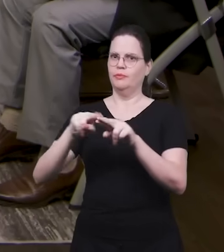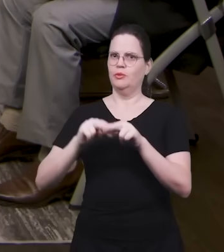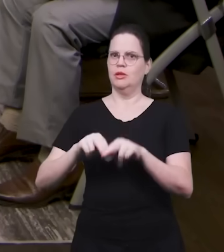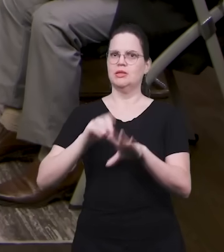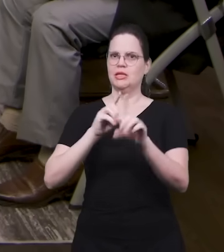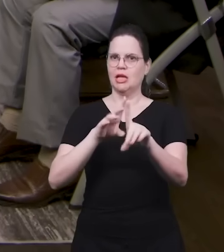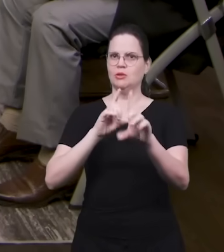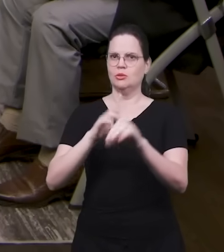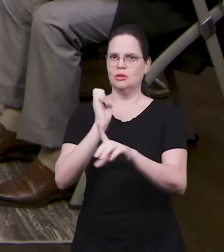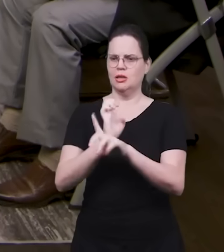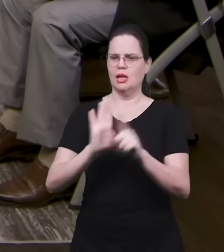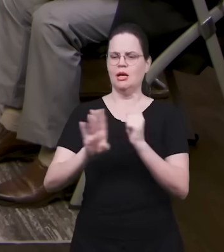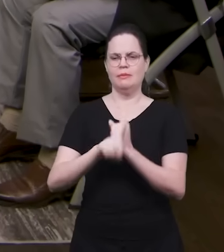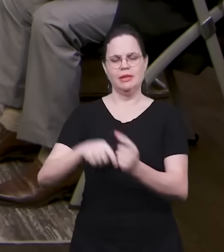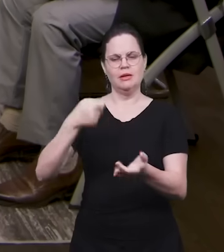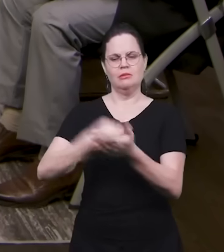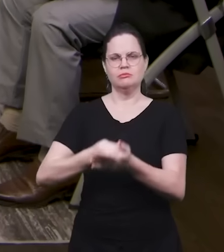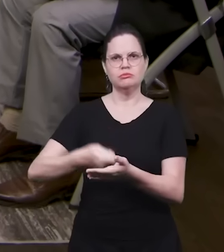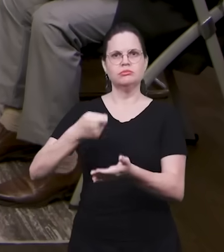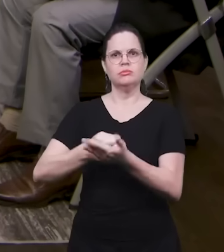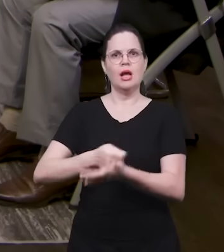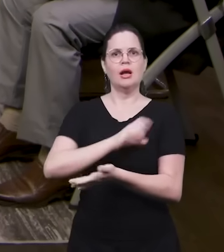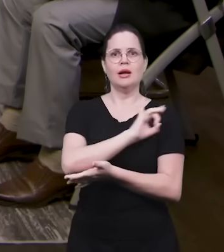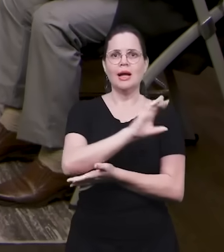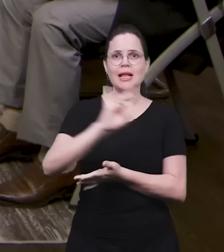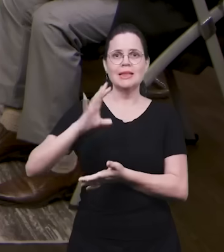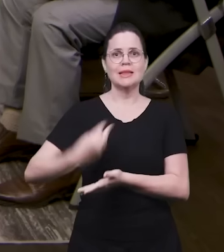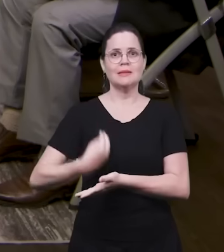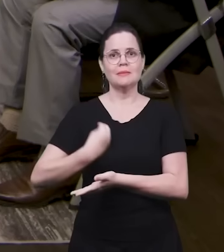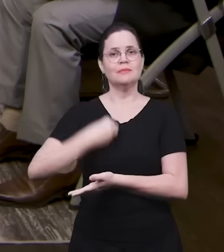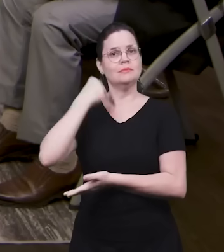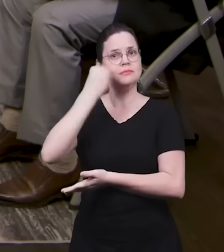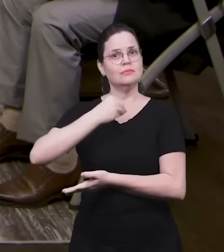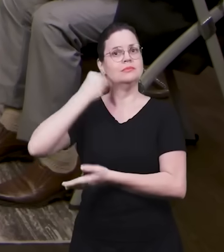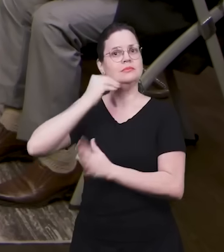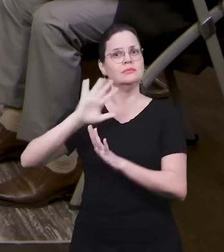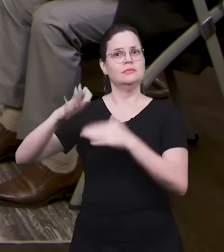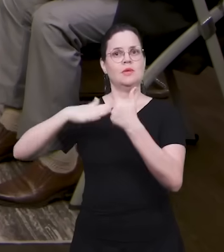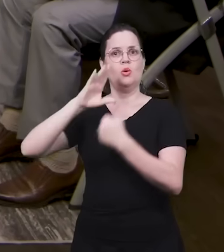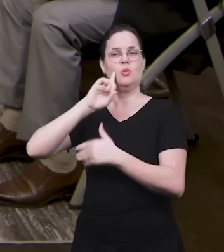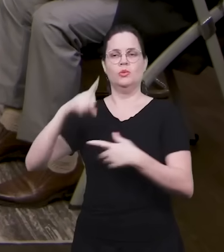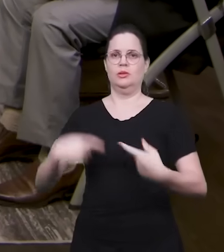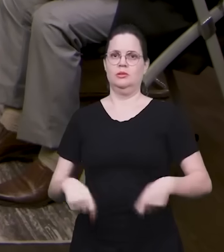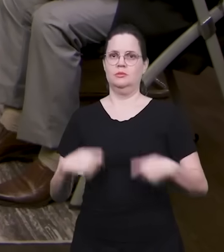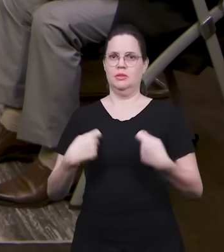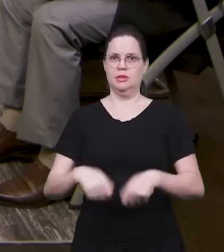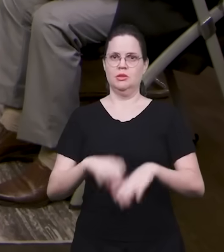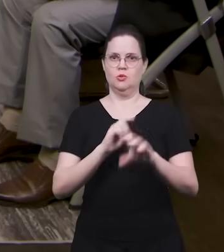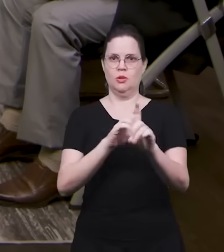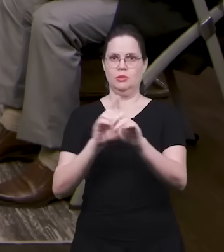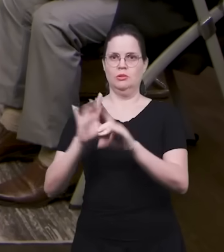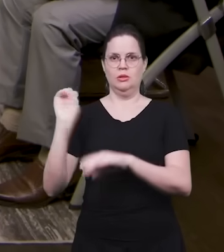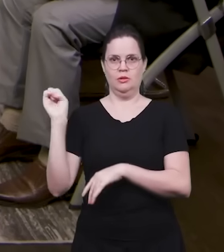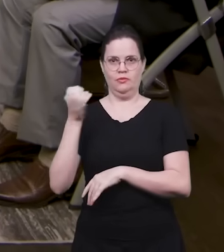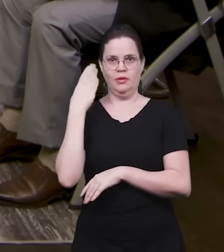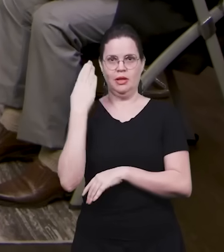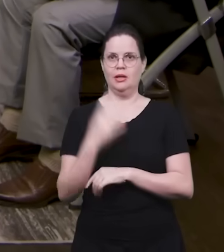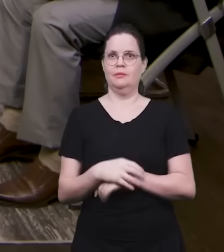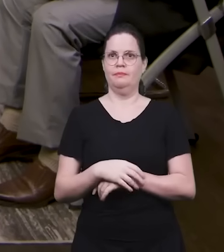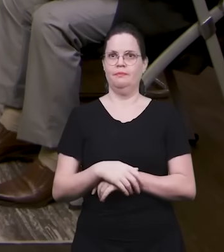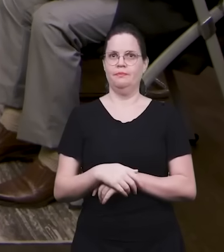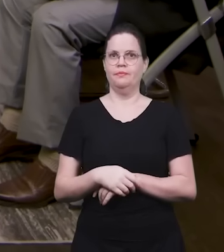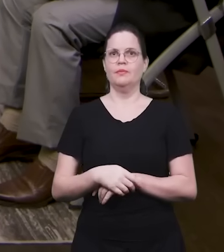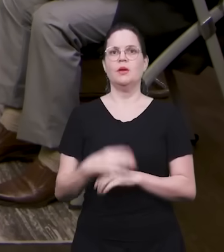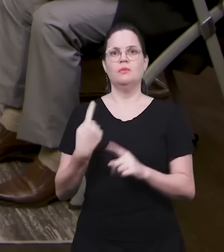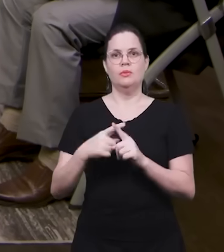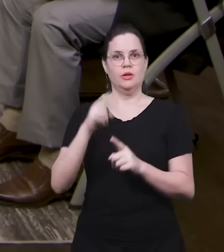Nós estamos batendo em cima para que cada pessoa tenha a sua própria experiência com Deus, com a palavra do Senhor.